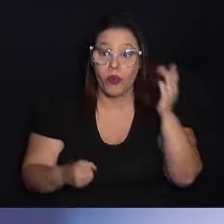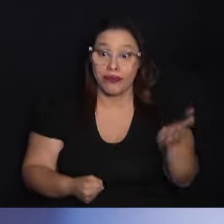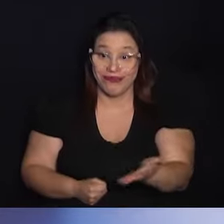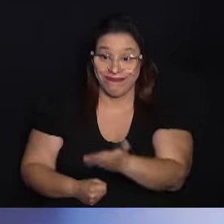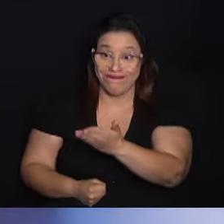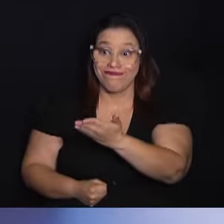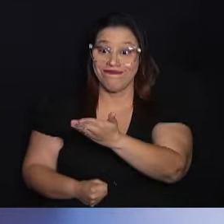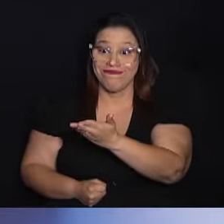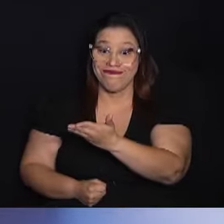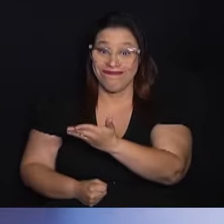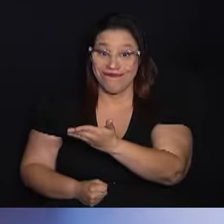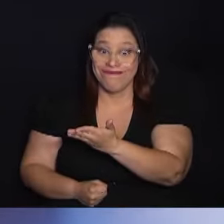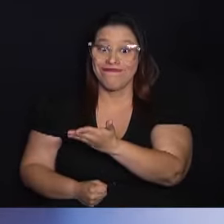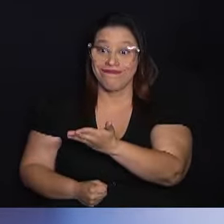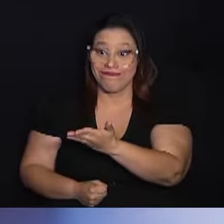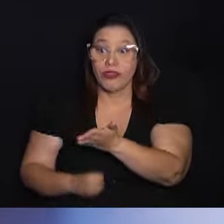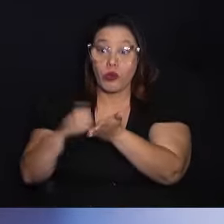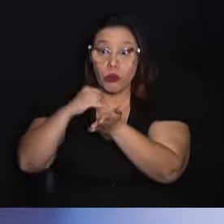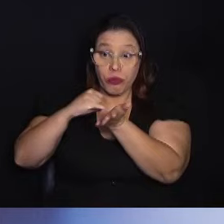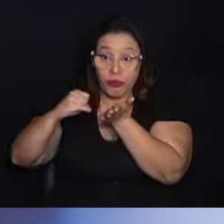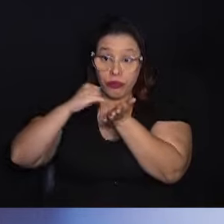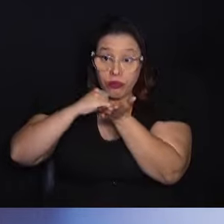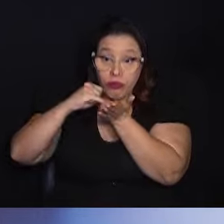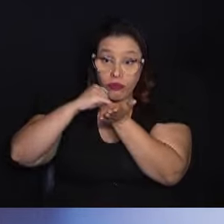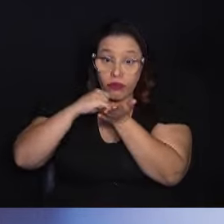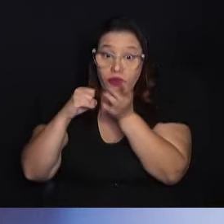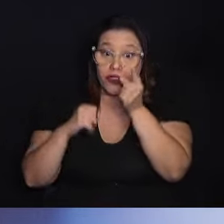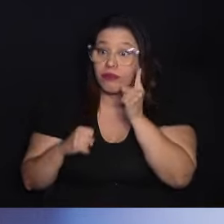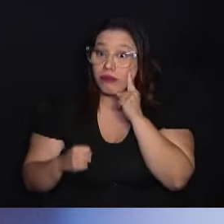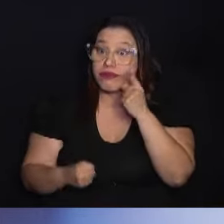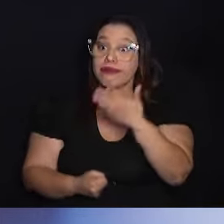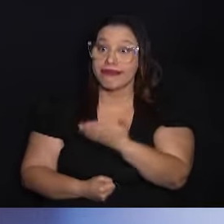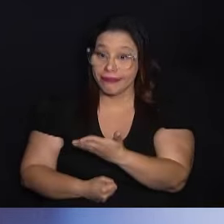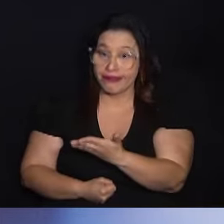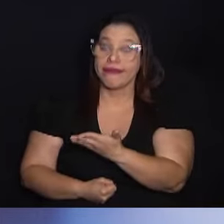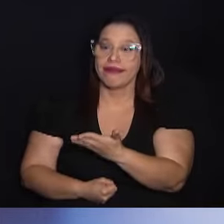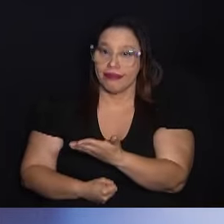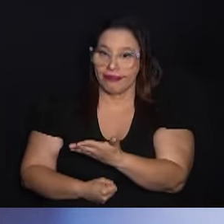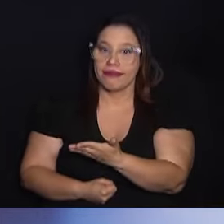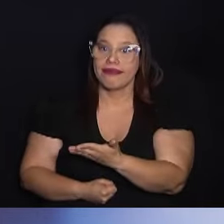interessados podem fazer a inscrição através do site